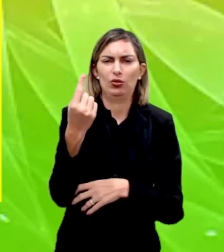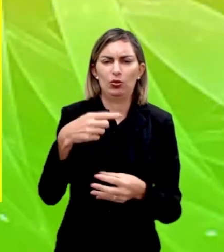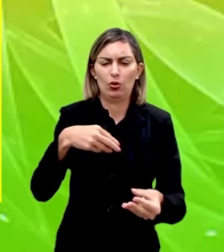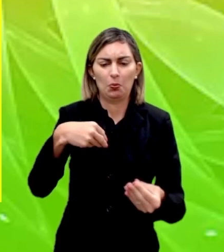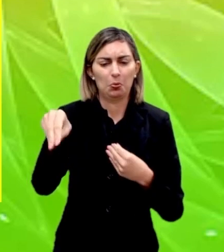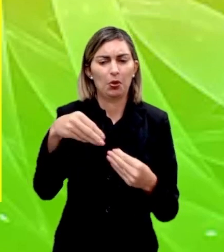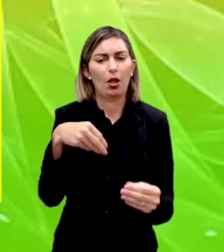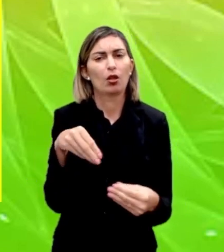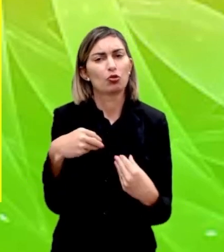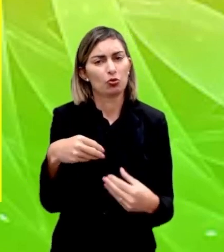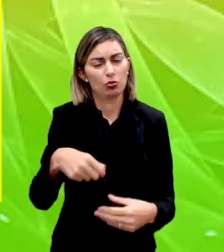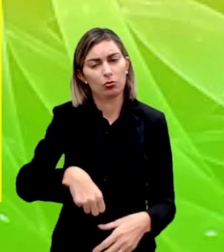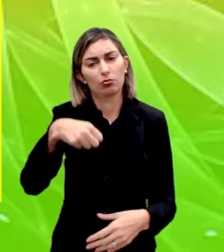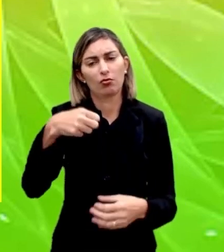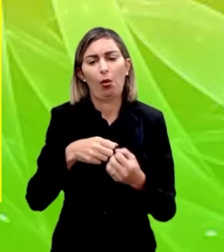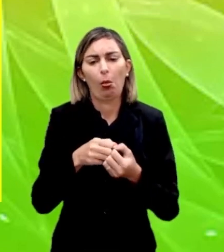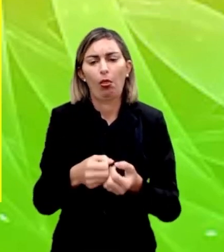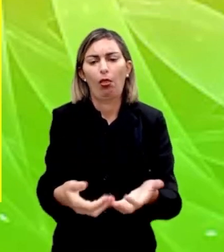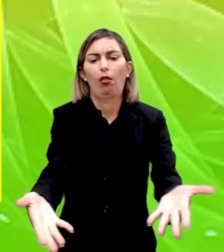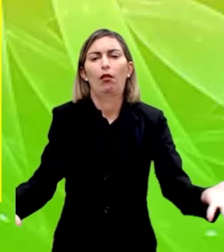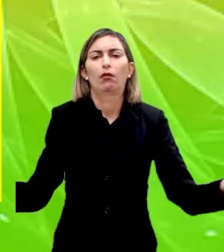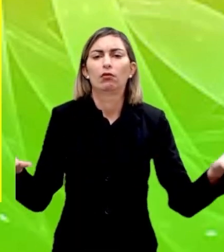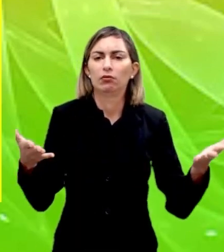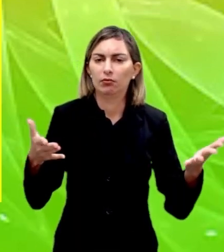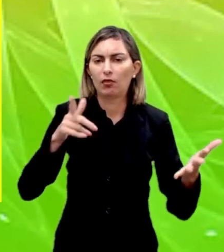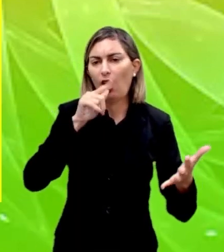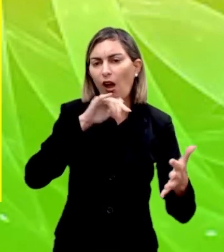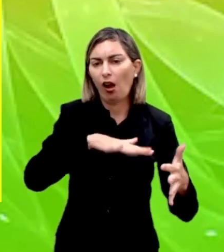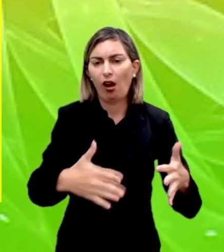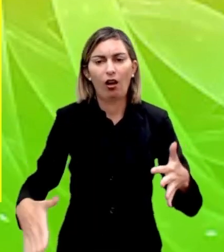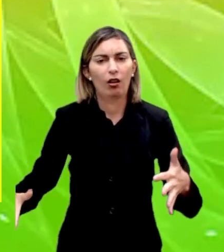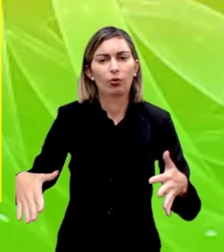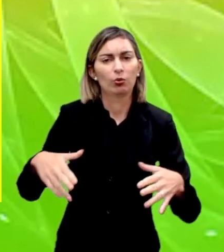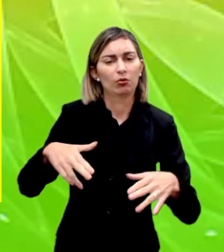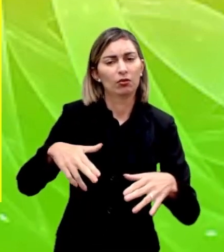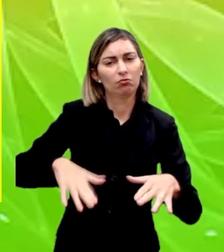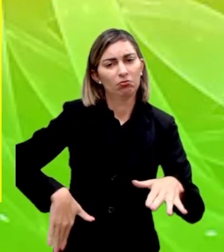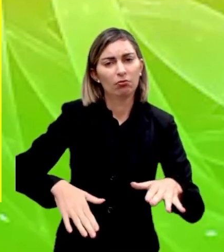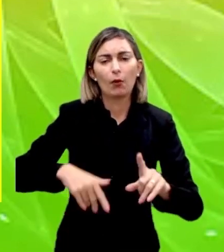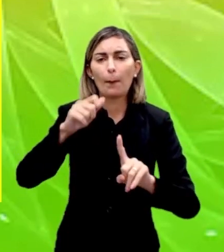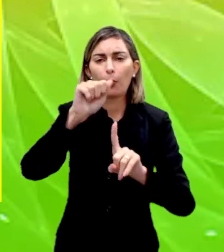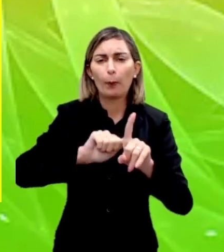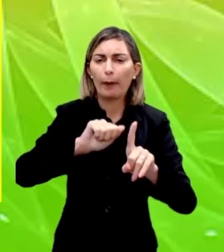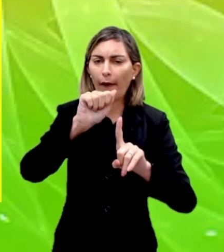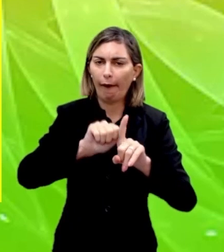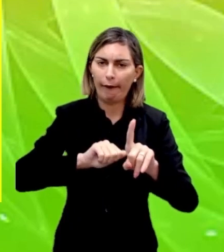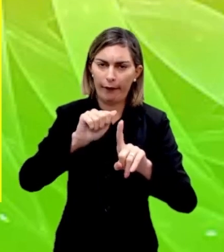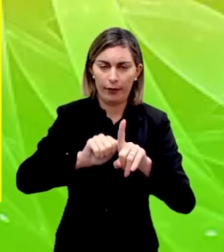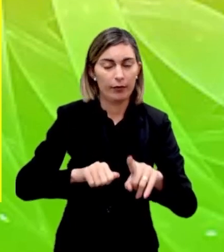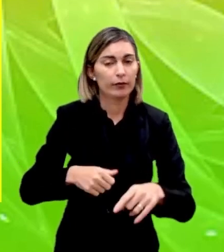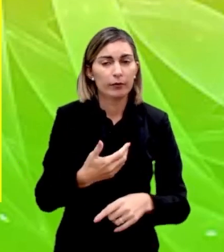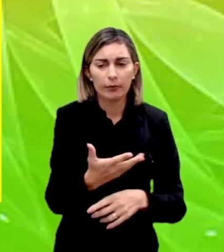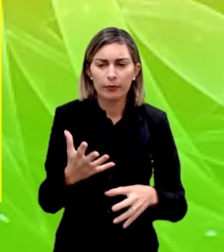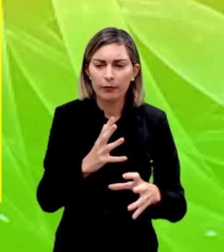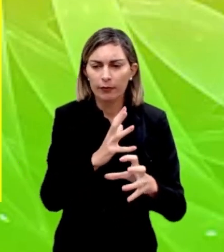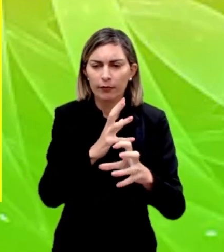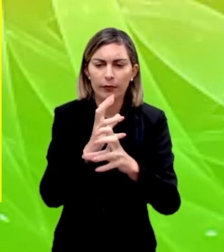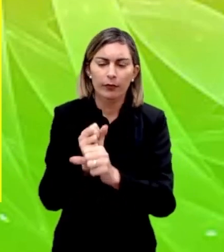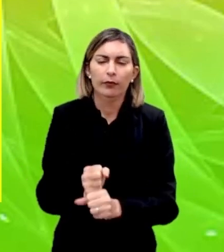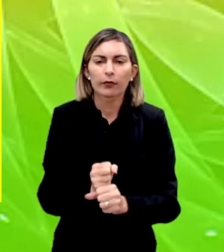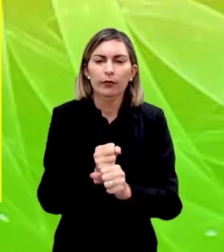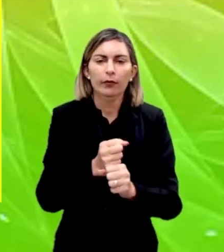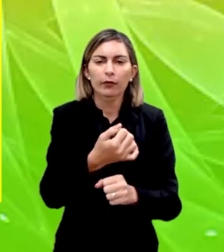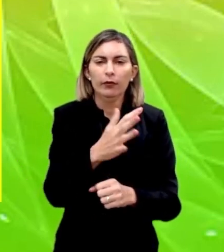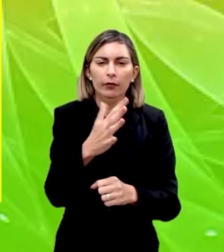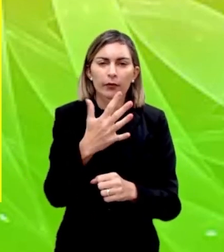plásticos são lançados ao oceano por mês, né? Isso dá uma